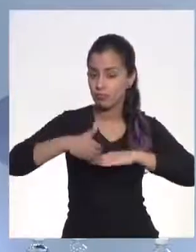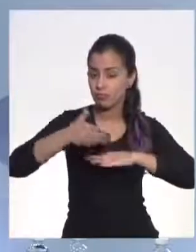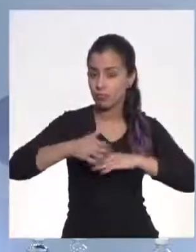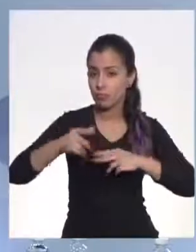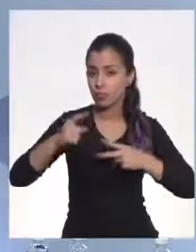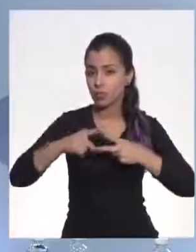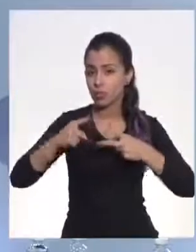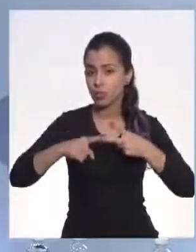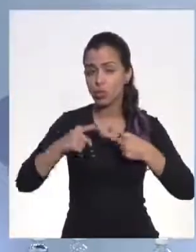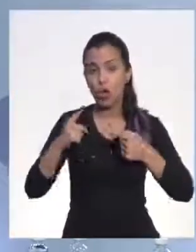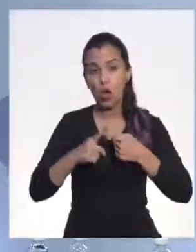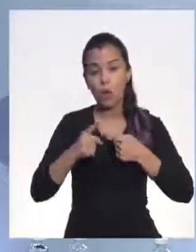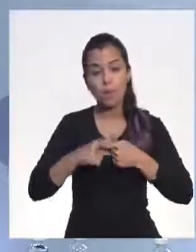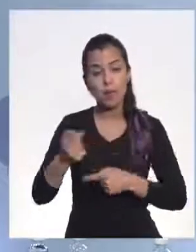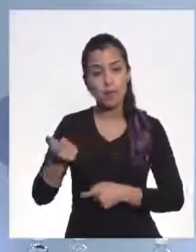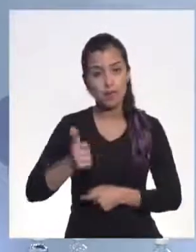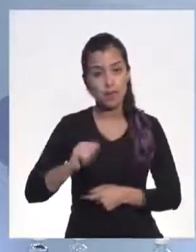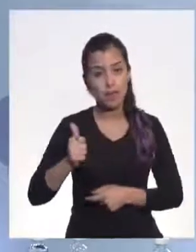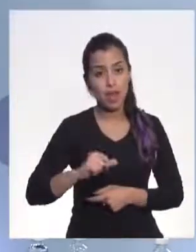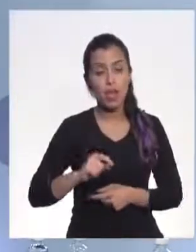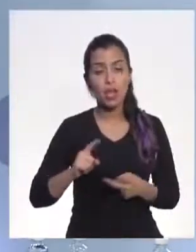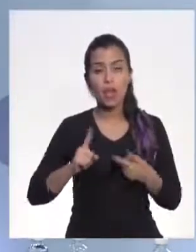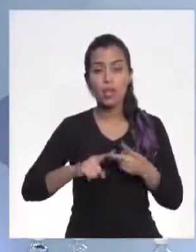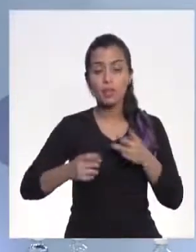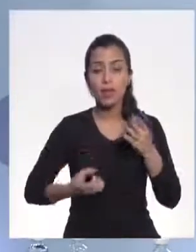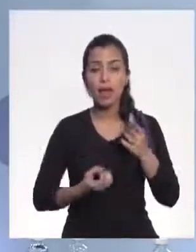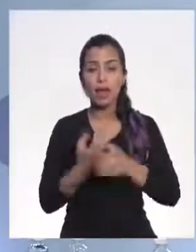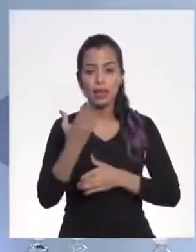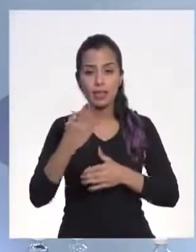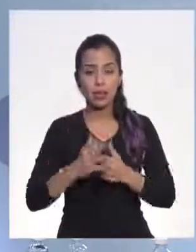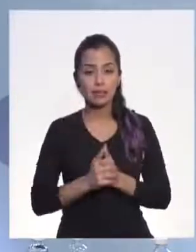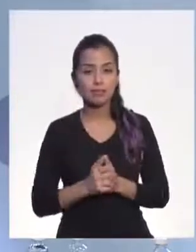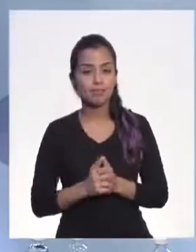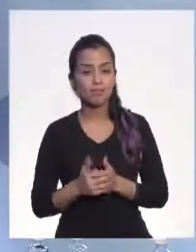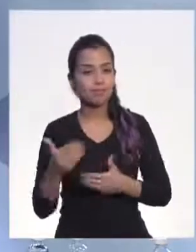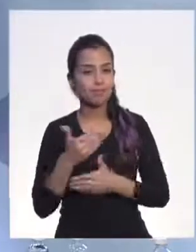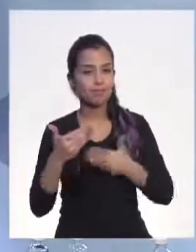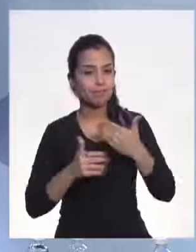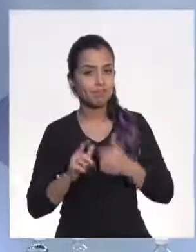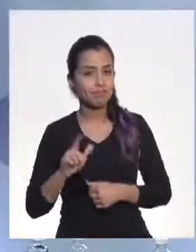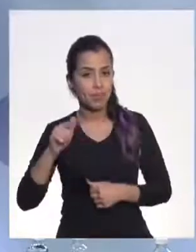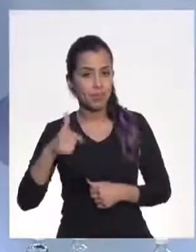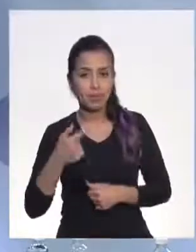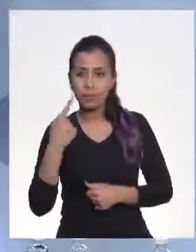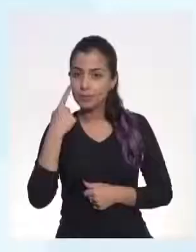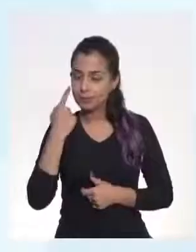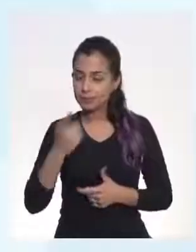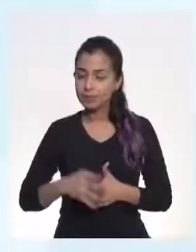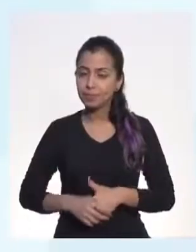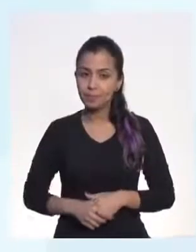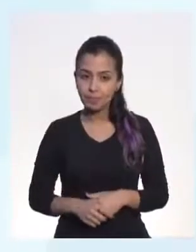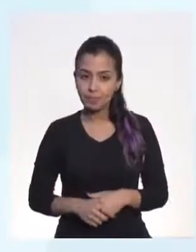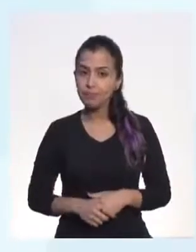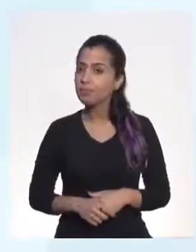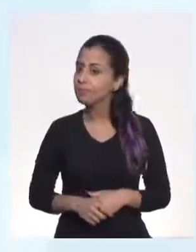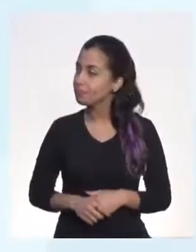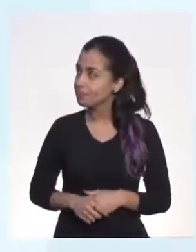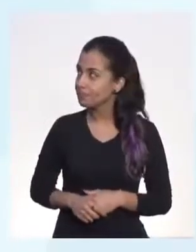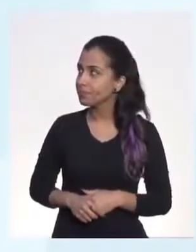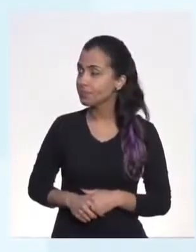e outro para a gente criar o glossário aí eu passo para próxima Olha só tinha colocado aqui que são